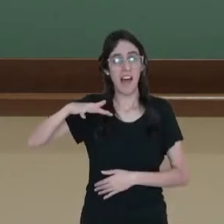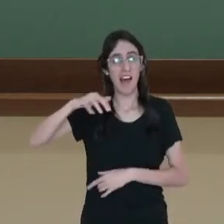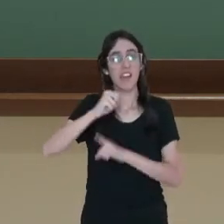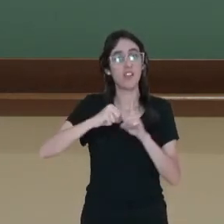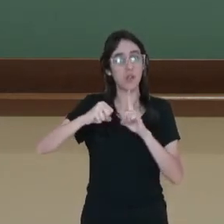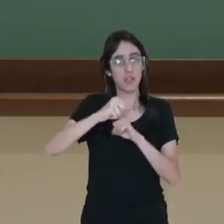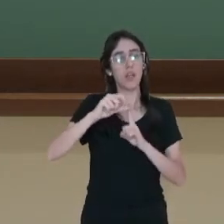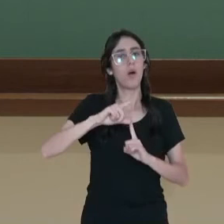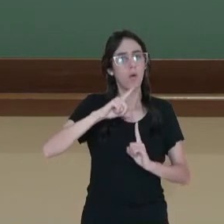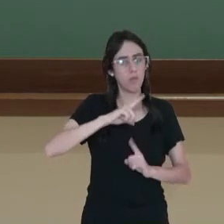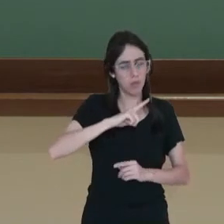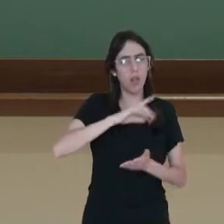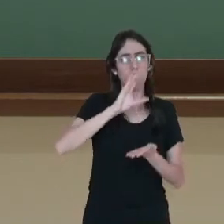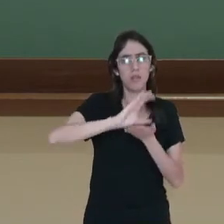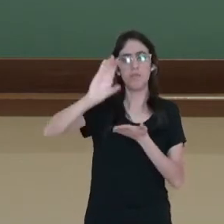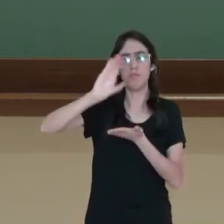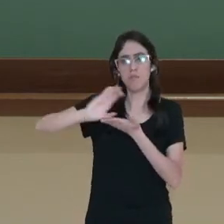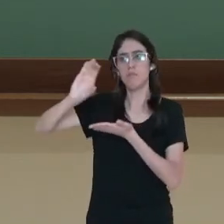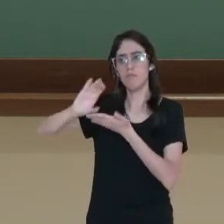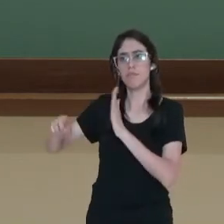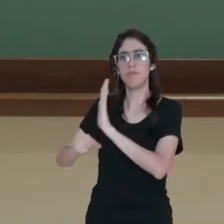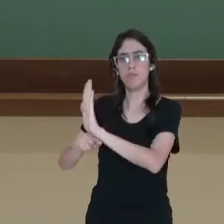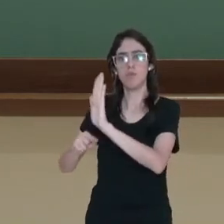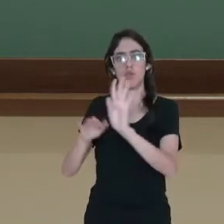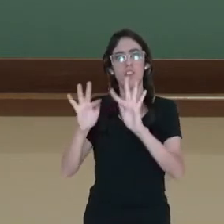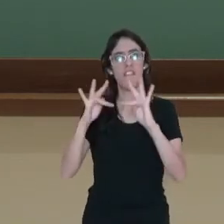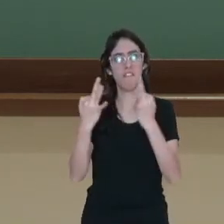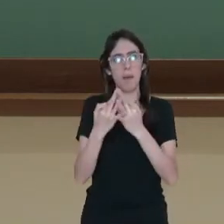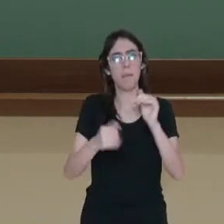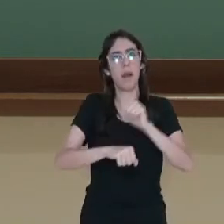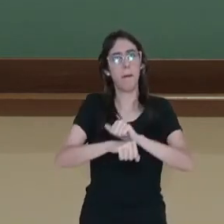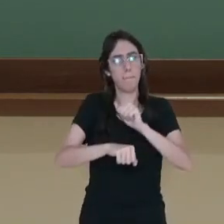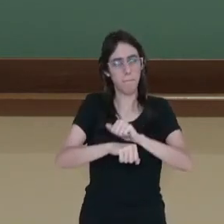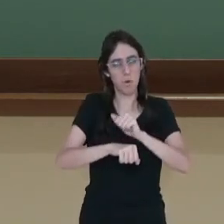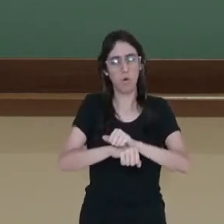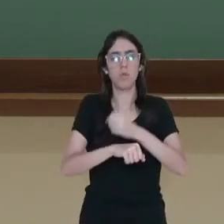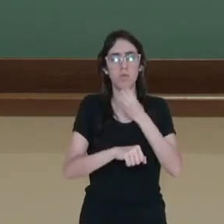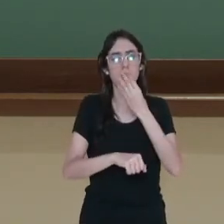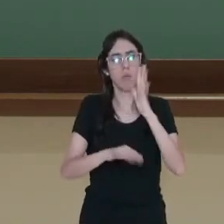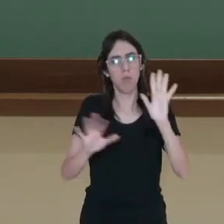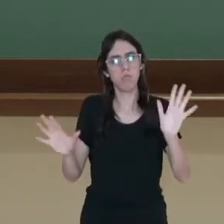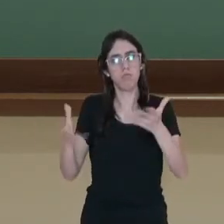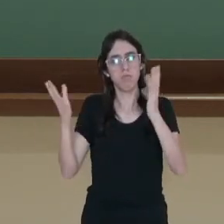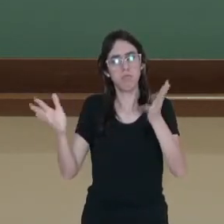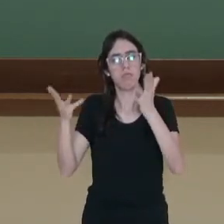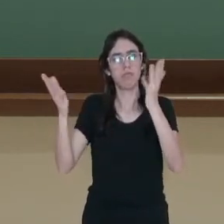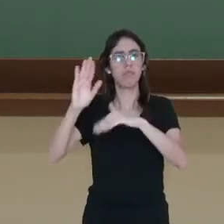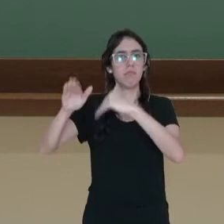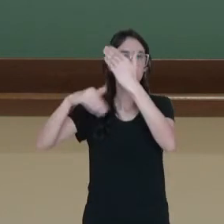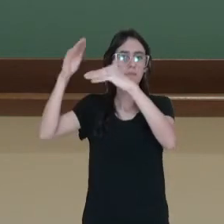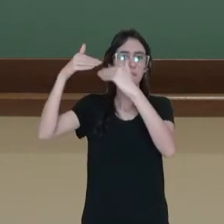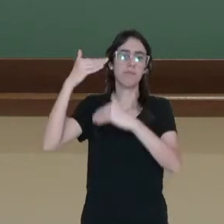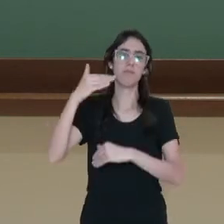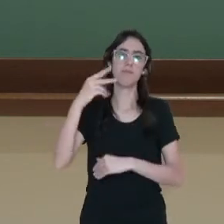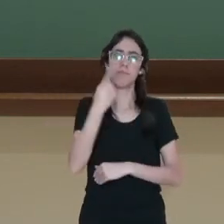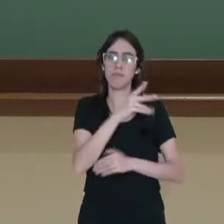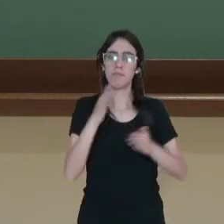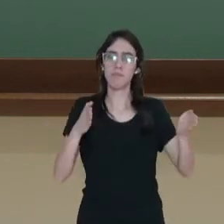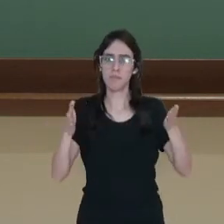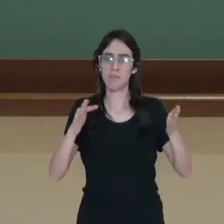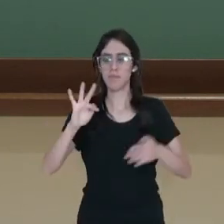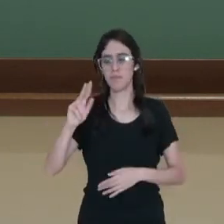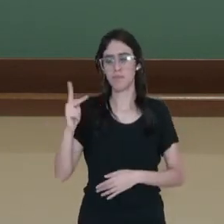em programas de auxílio financeiro às famílias pobres, outra área aí que se desenvolveu muito durante o governo de Fernando